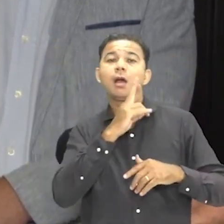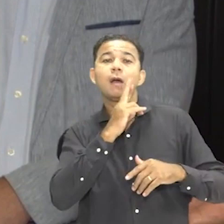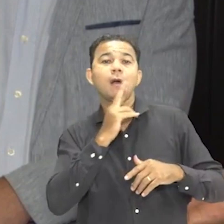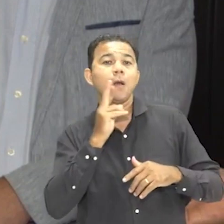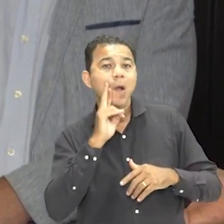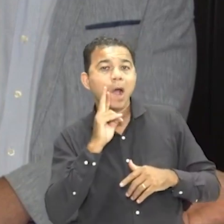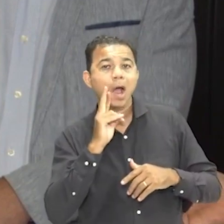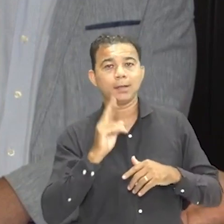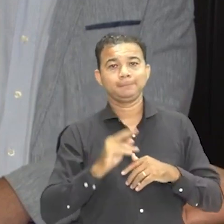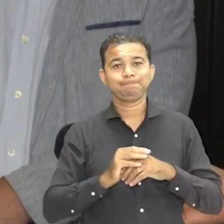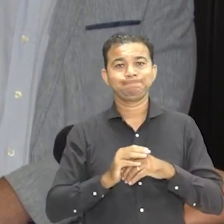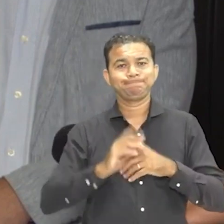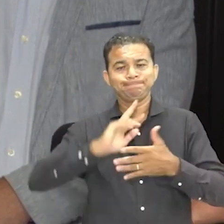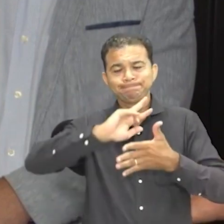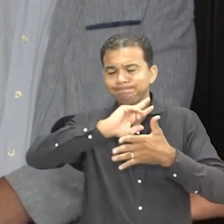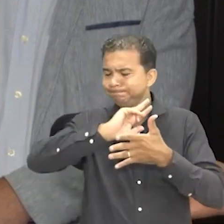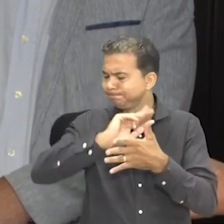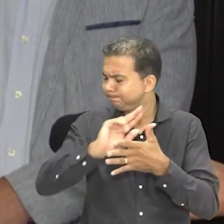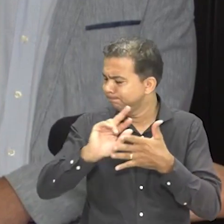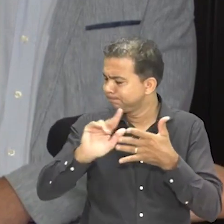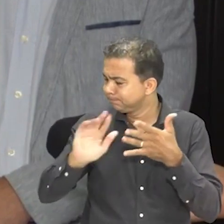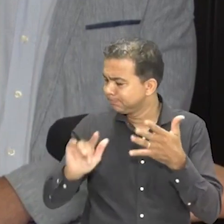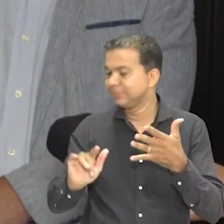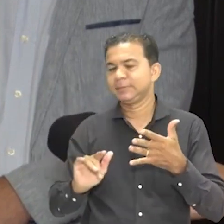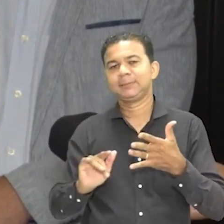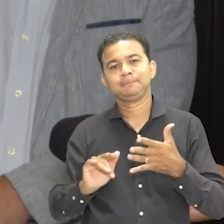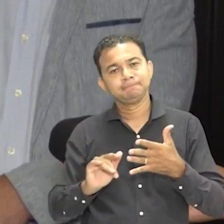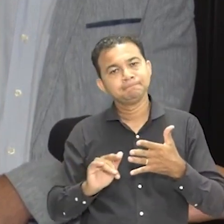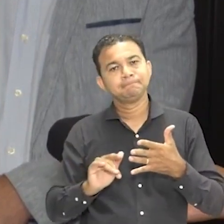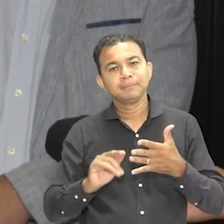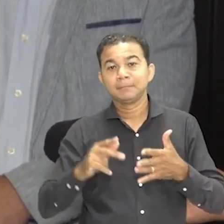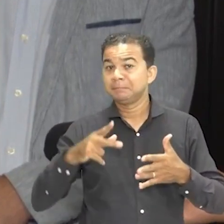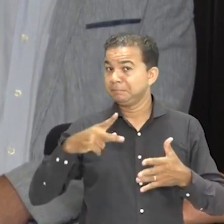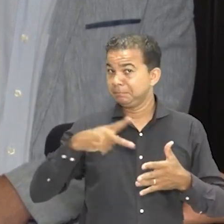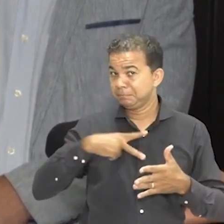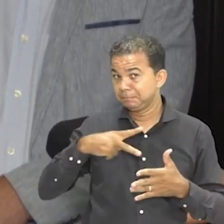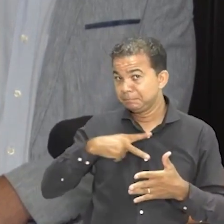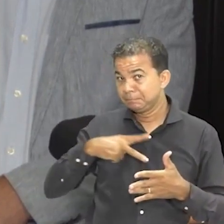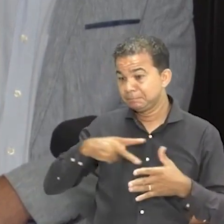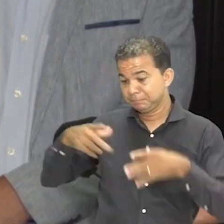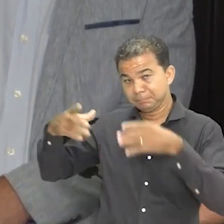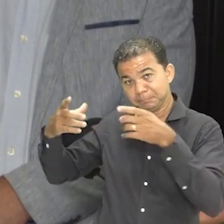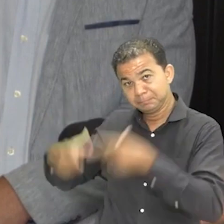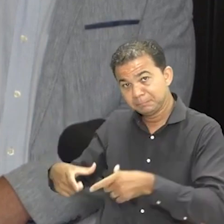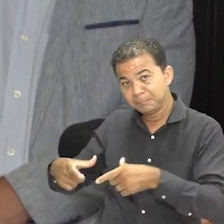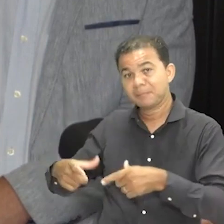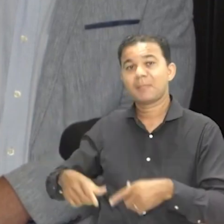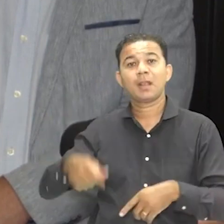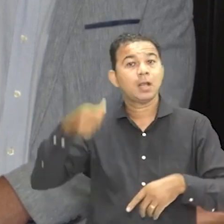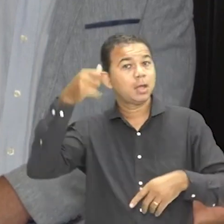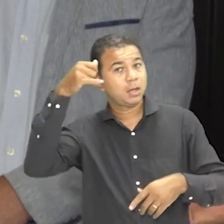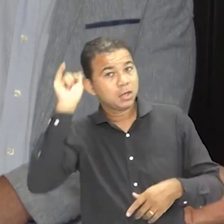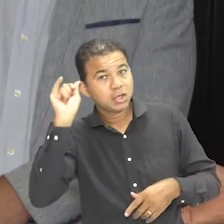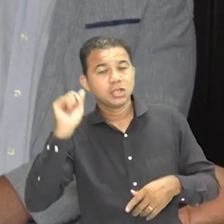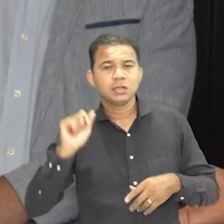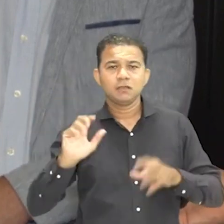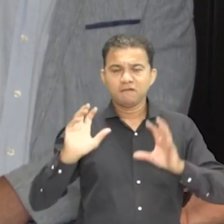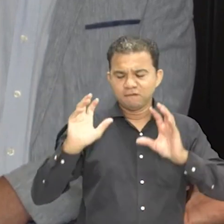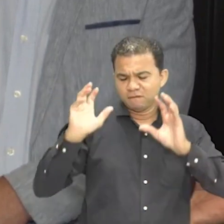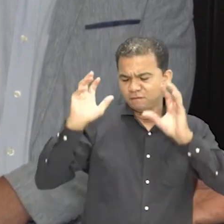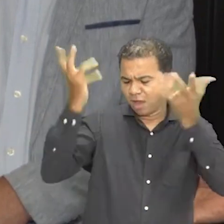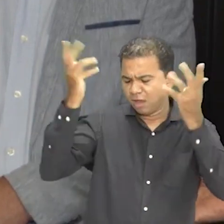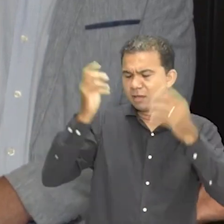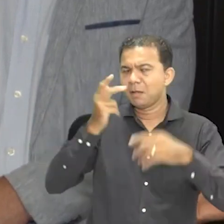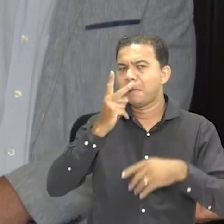em restaurantes, em casas noturnas, em diversas situações, até privadas, em condomínios, em casas, em